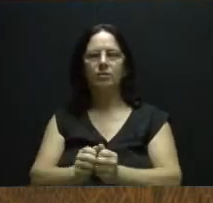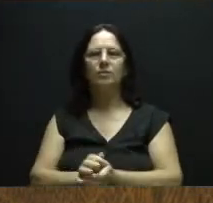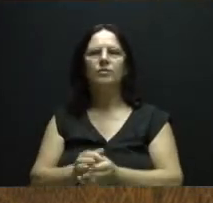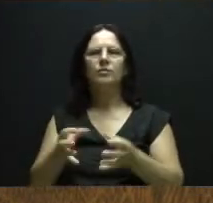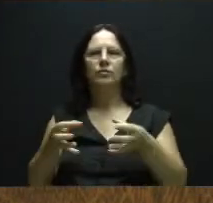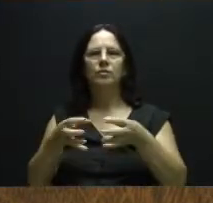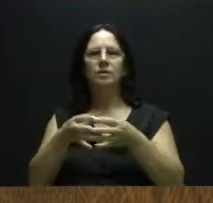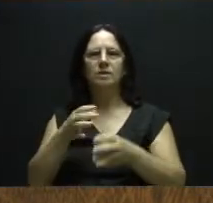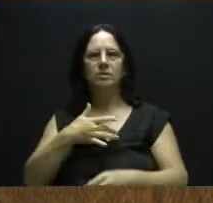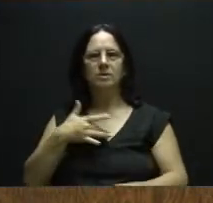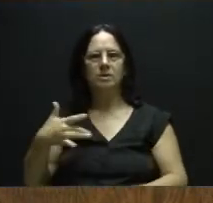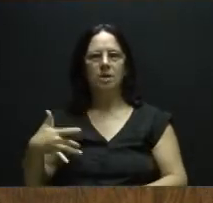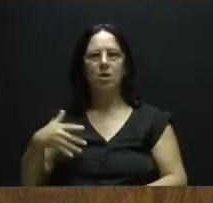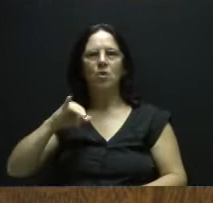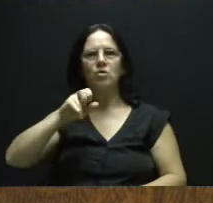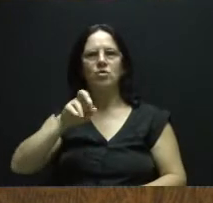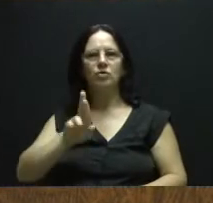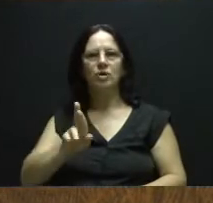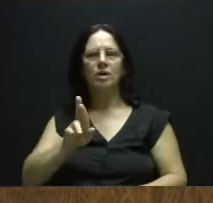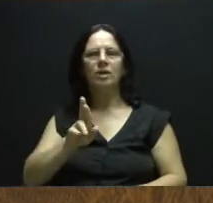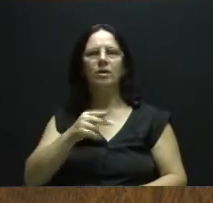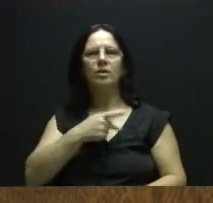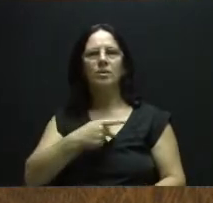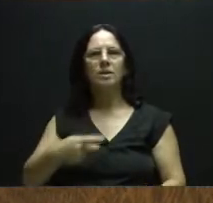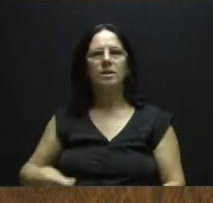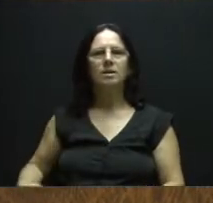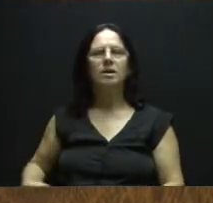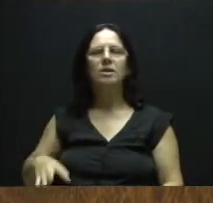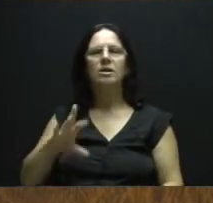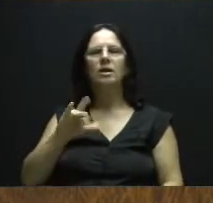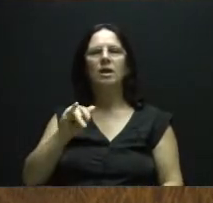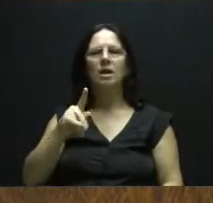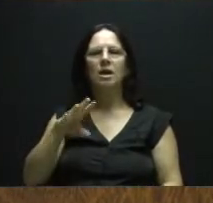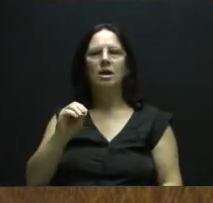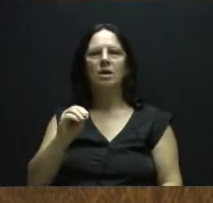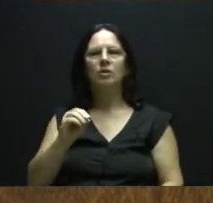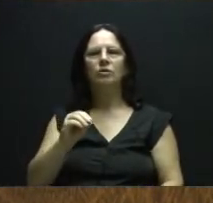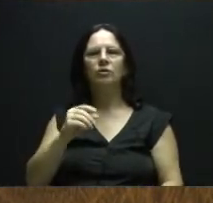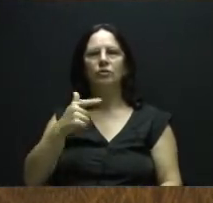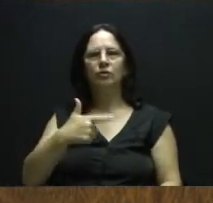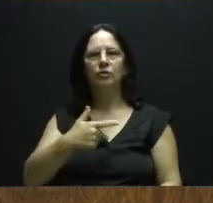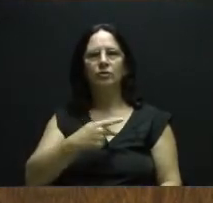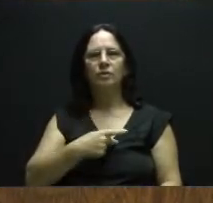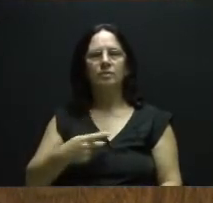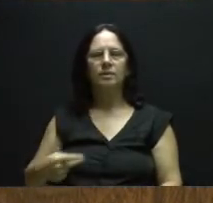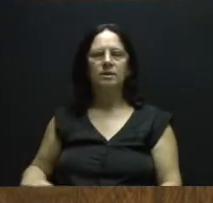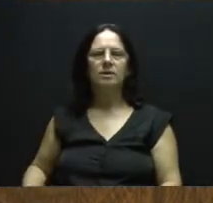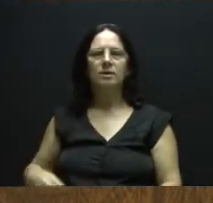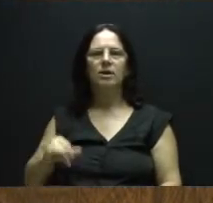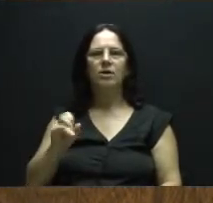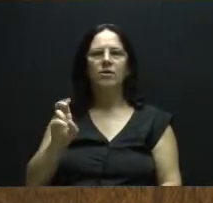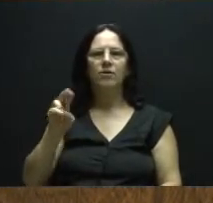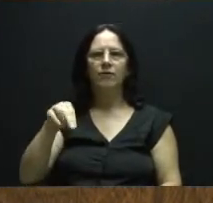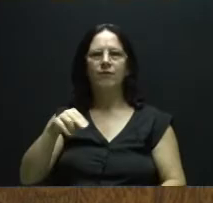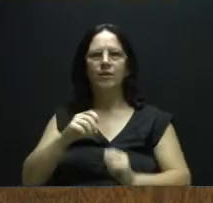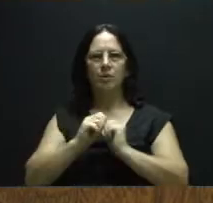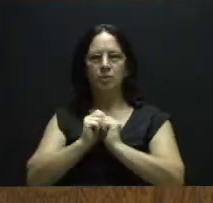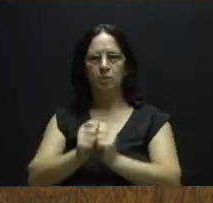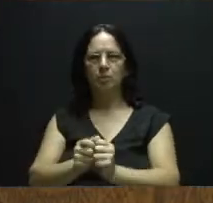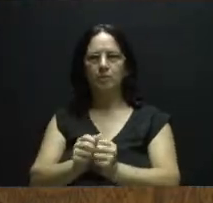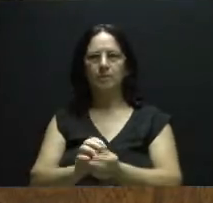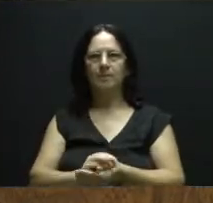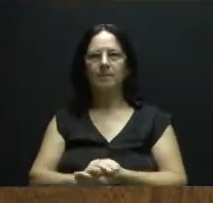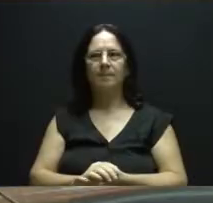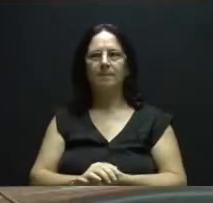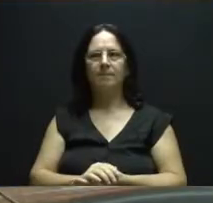de saúde jair ferreira lucas presidente laelson batista santos presidente e vanda silva membro